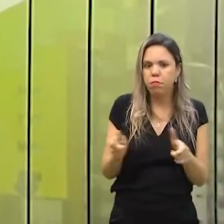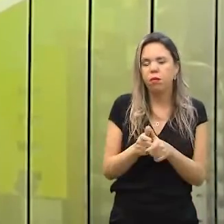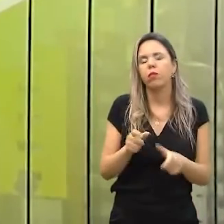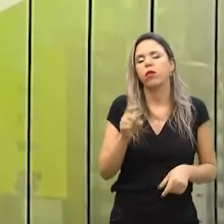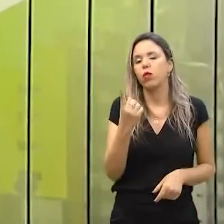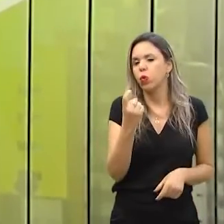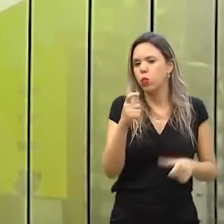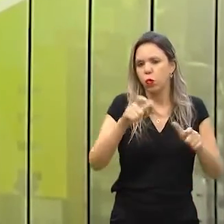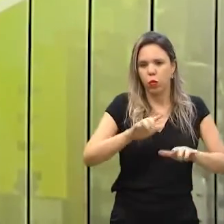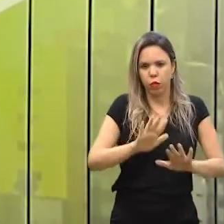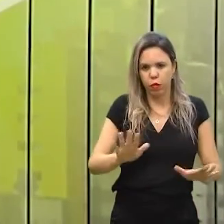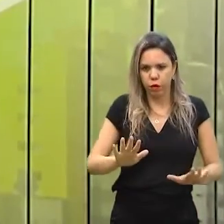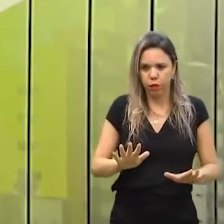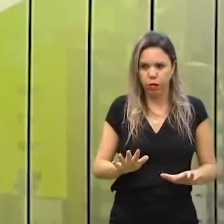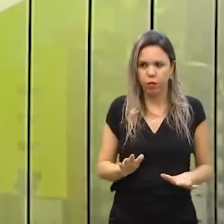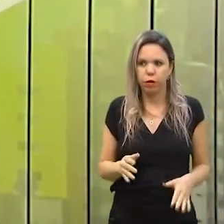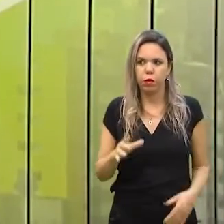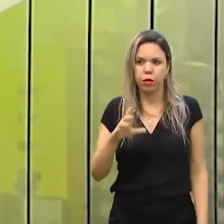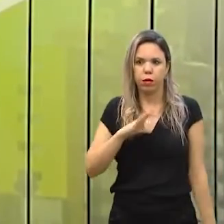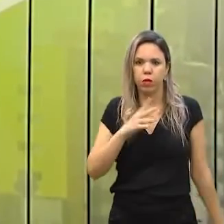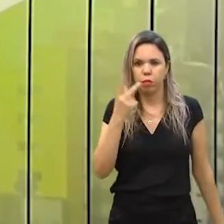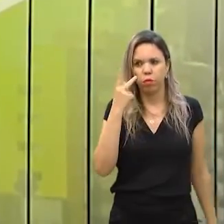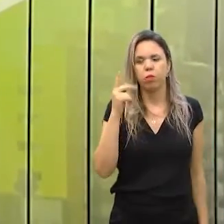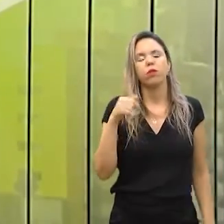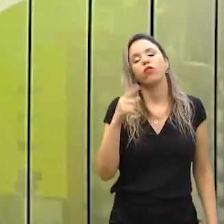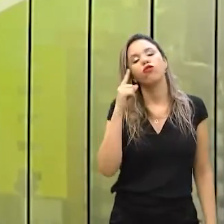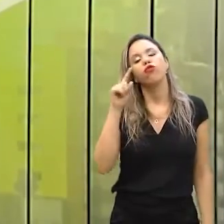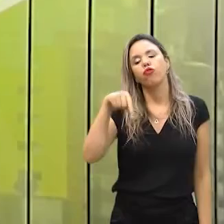o único local, o interior paulista. No dia